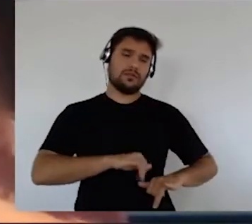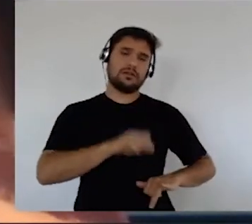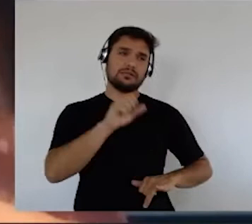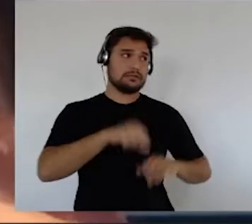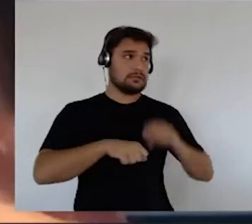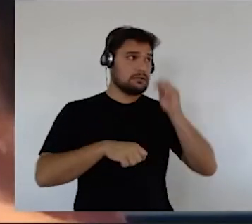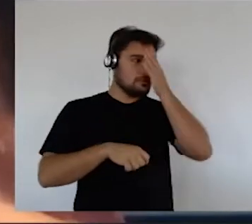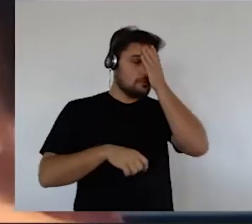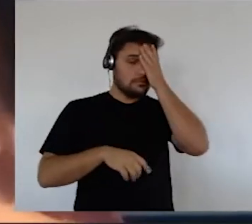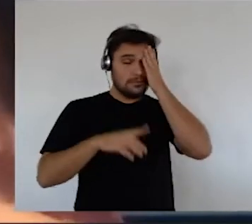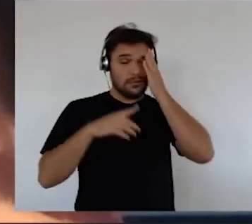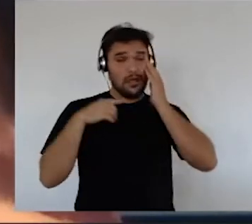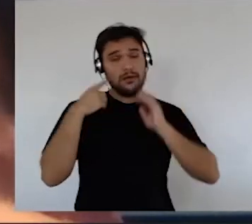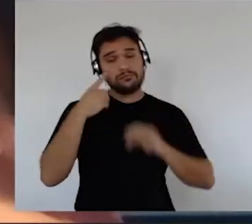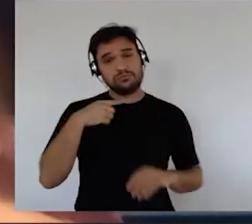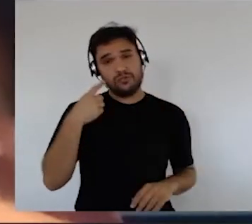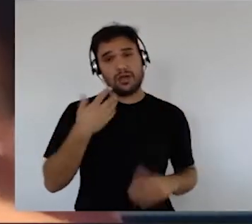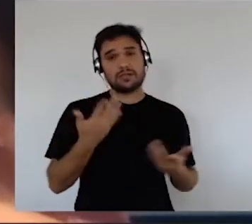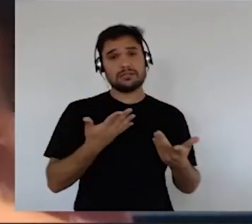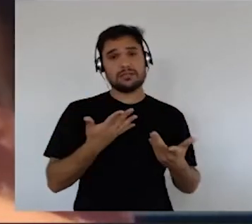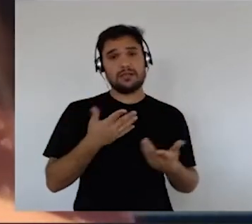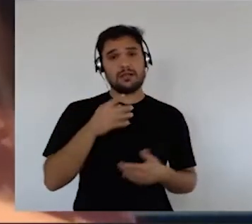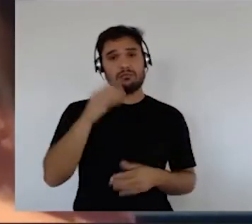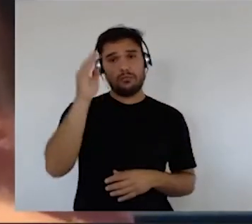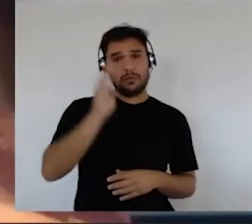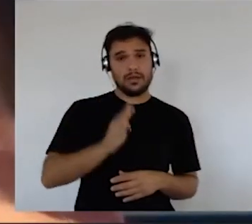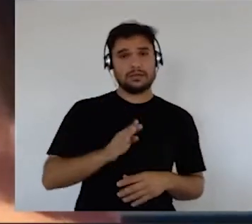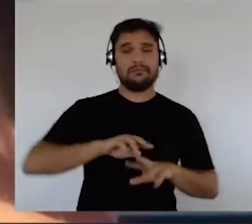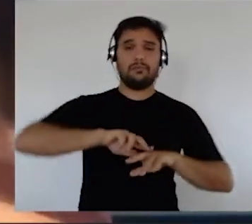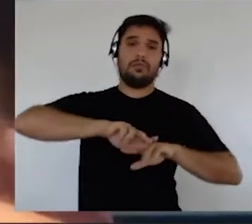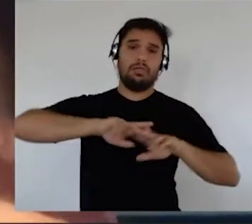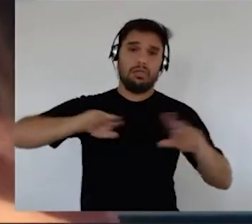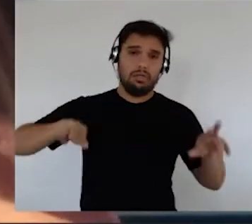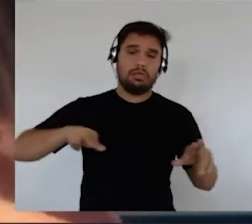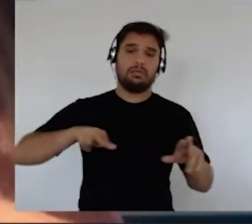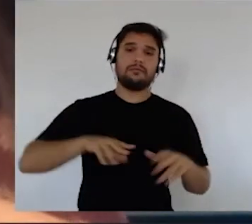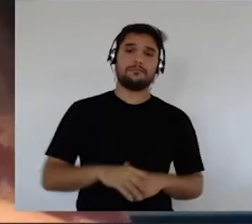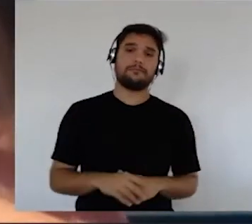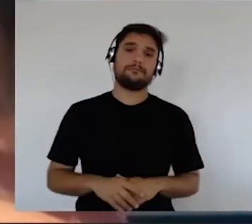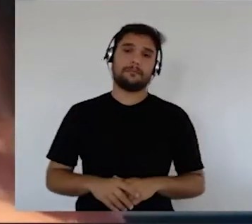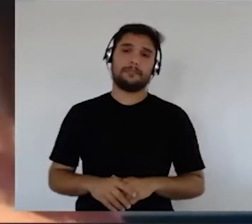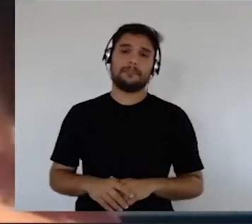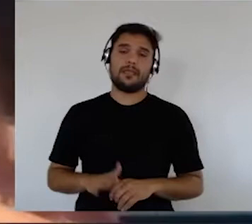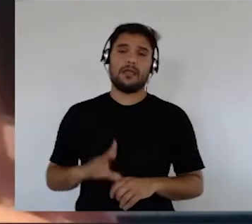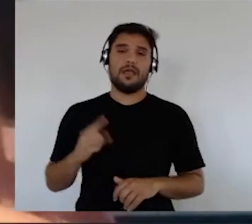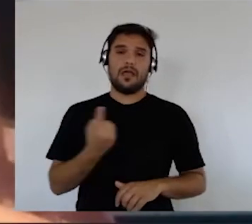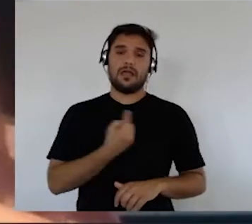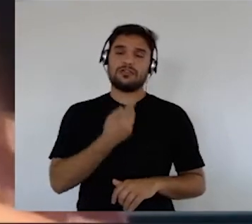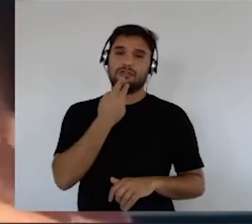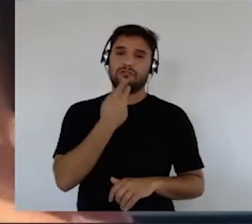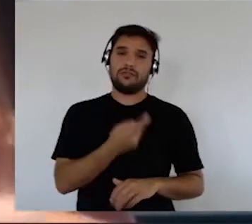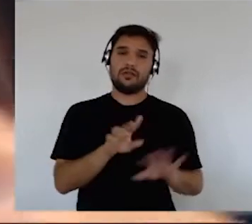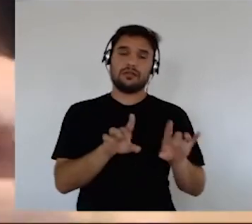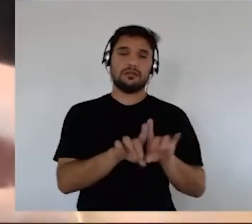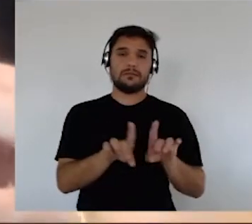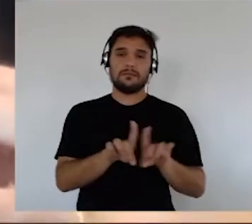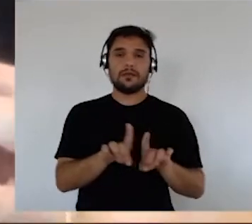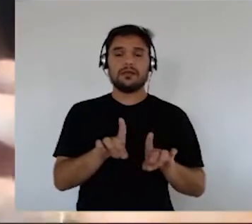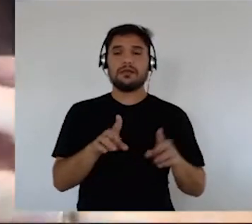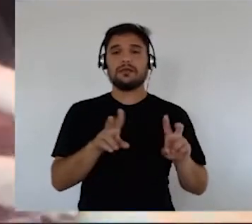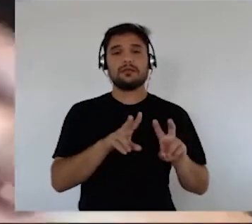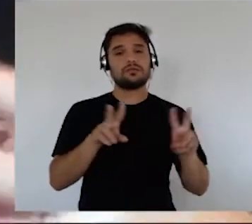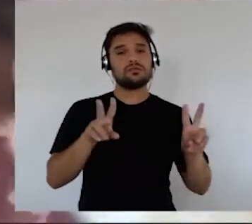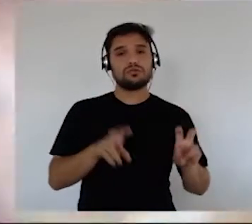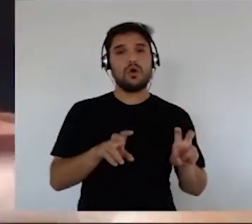isso. A advocacia, inclusive, de um país também tão diverso e tão plural. A gente tem falado